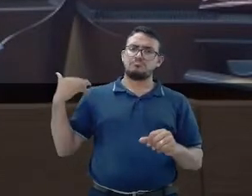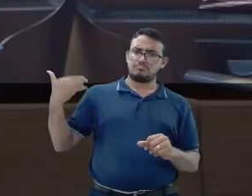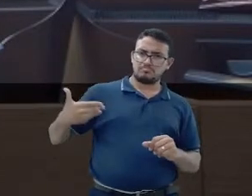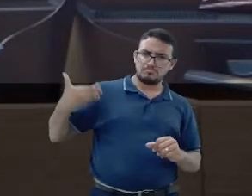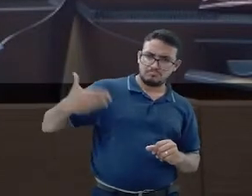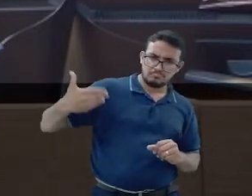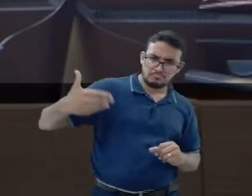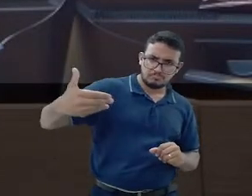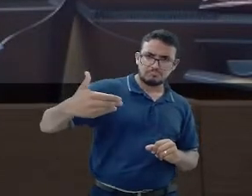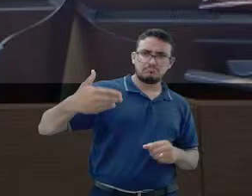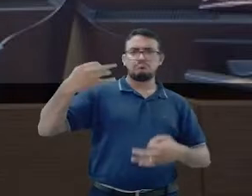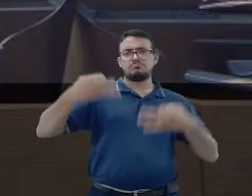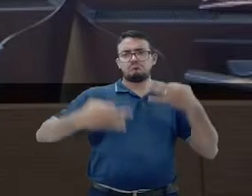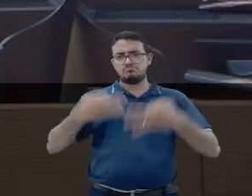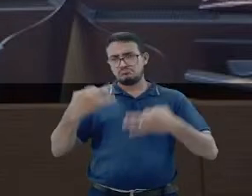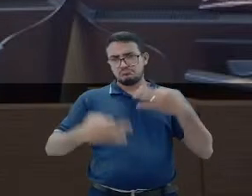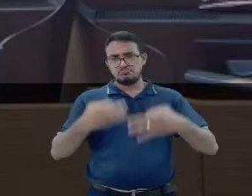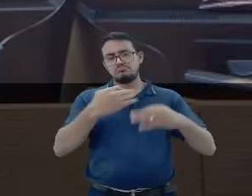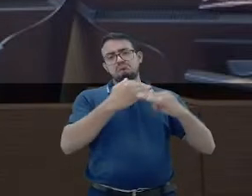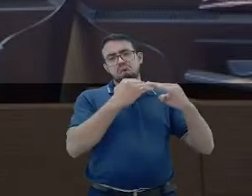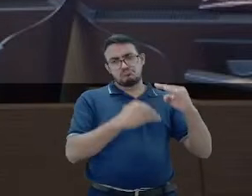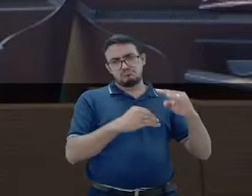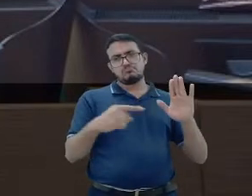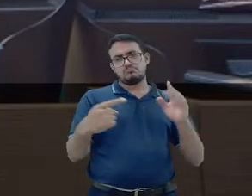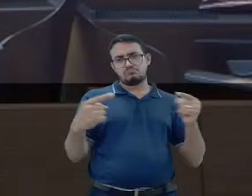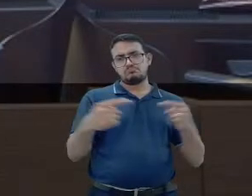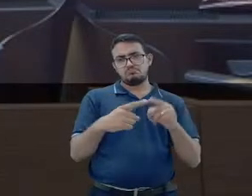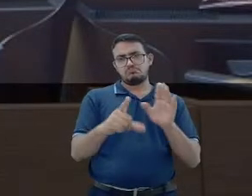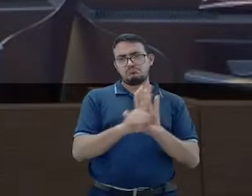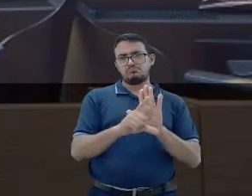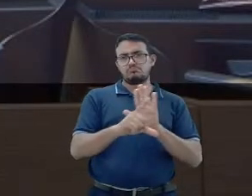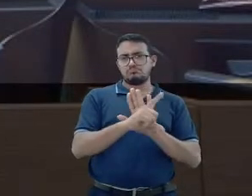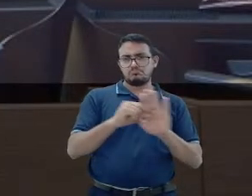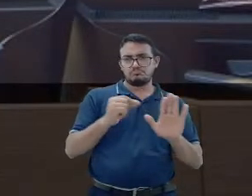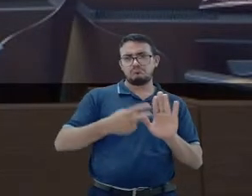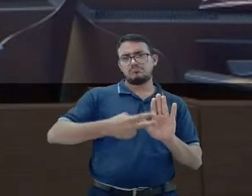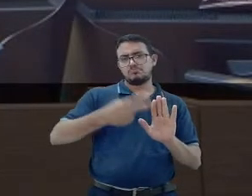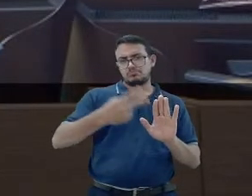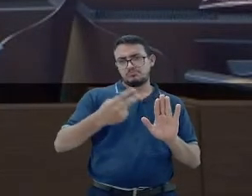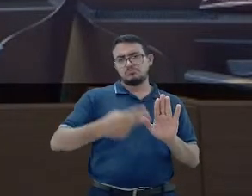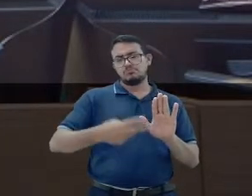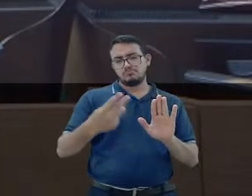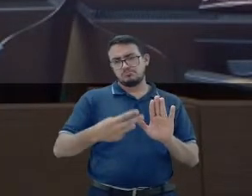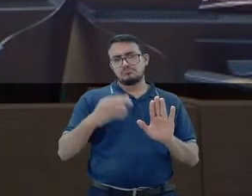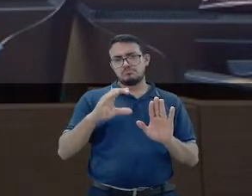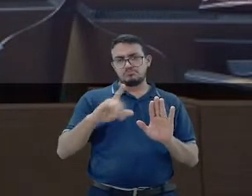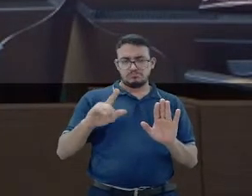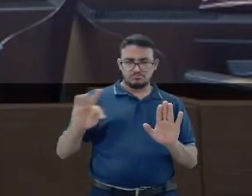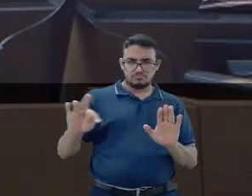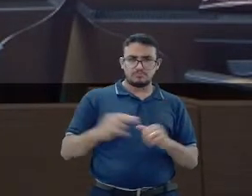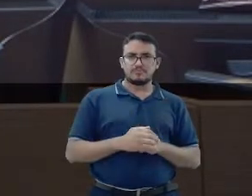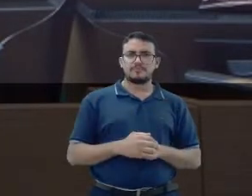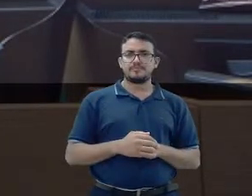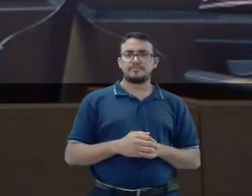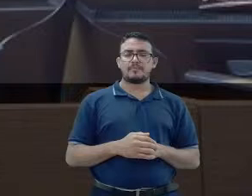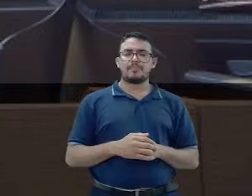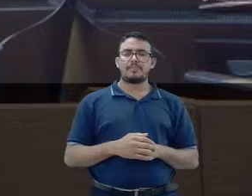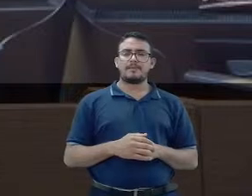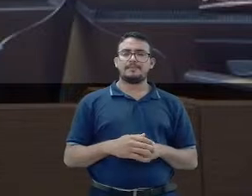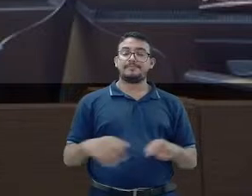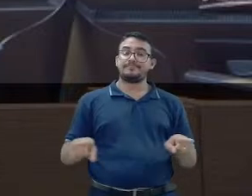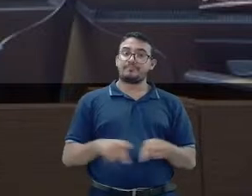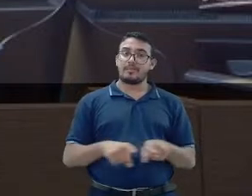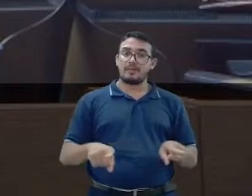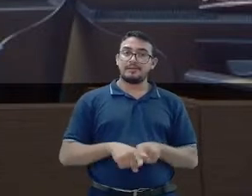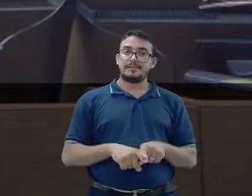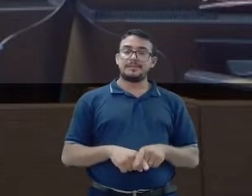subordinação jurídica, na forma dos artigos 2º e 3º da CLT. E em que pese o inconformismo